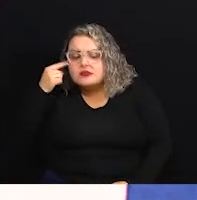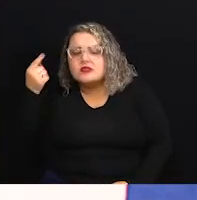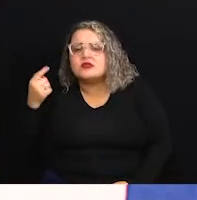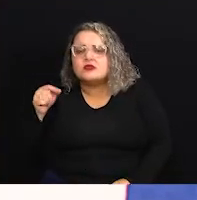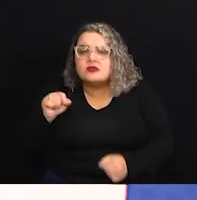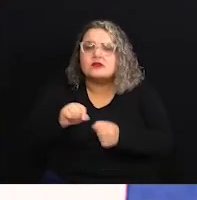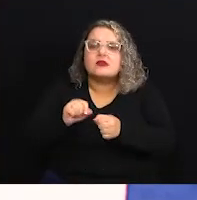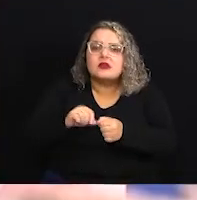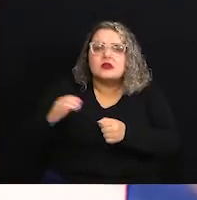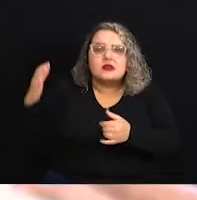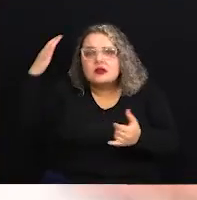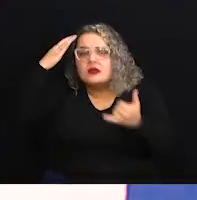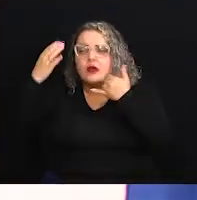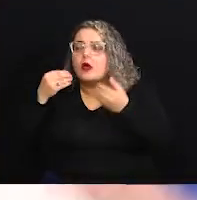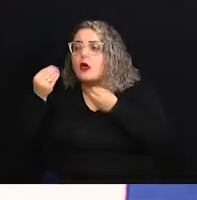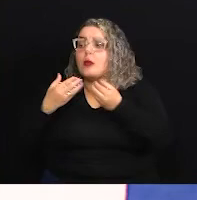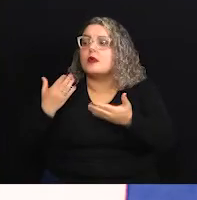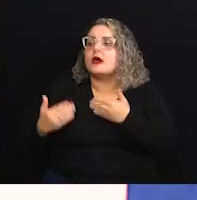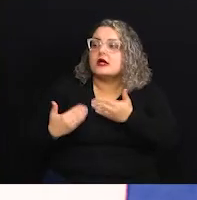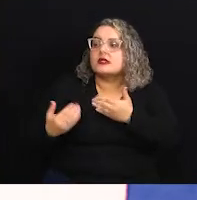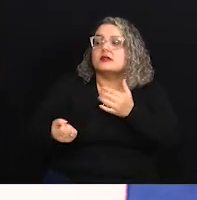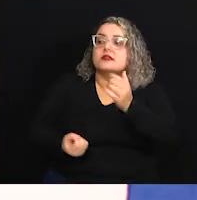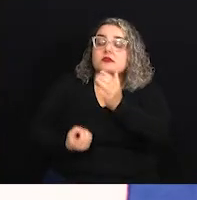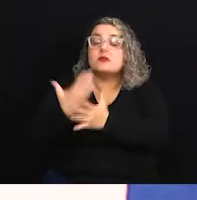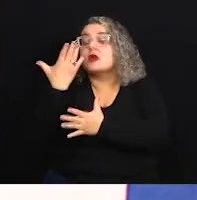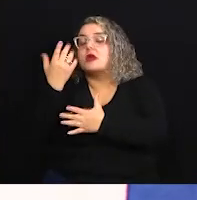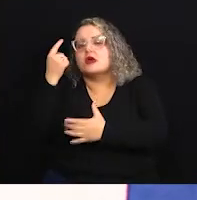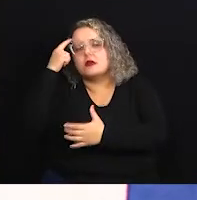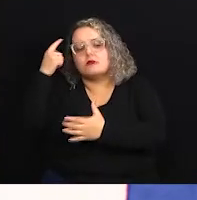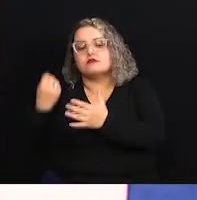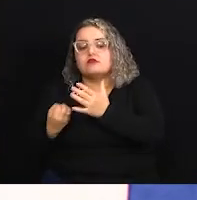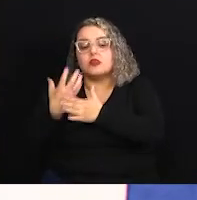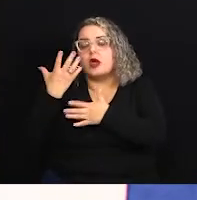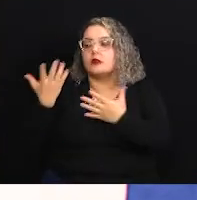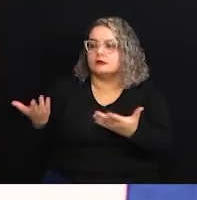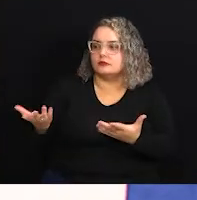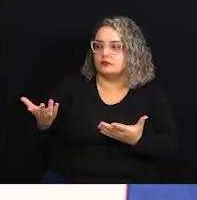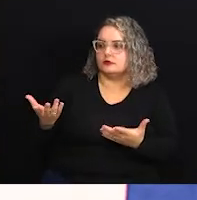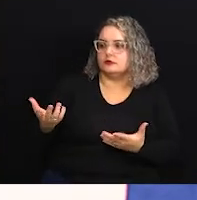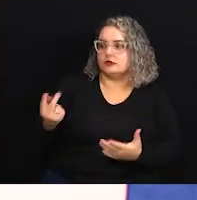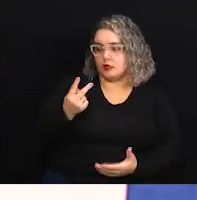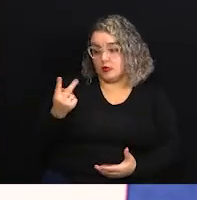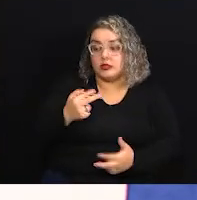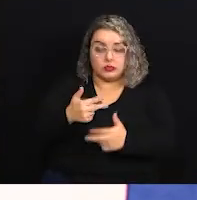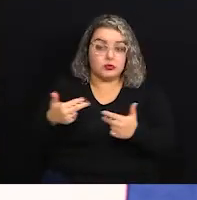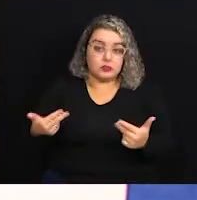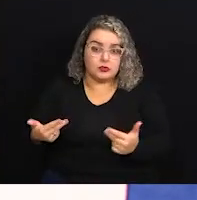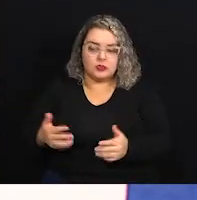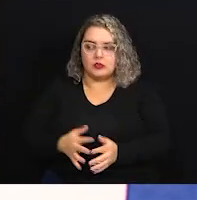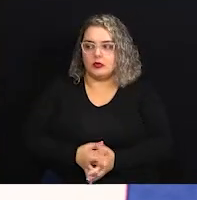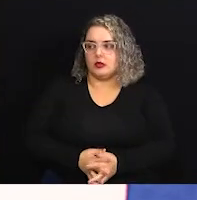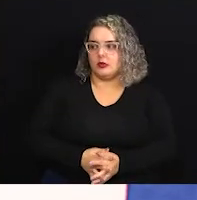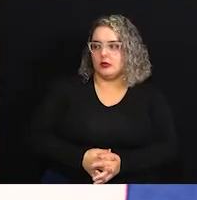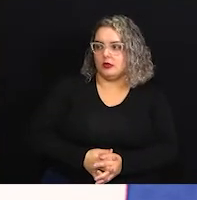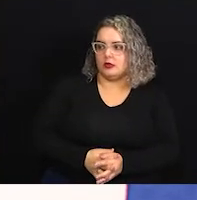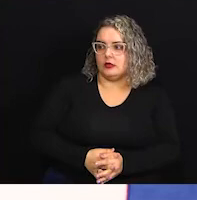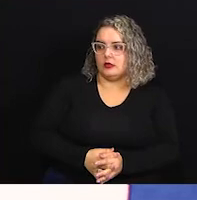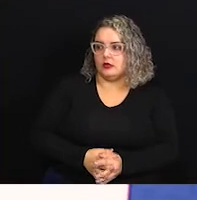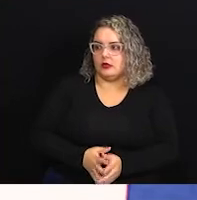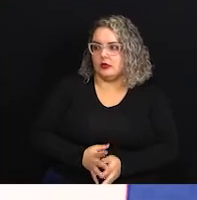pensou em fazer tal coisa? Como é isso, esse processo criativo? Olha, são as duas coisas.